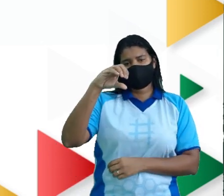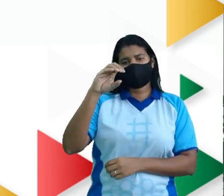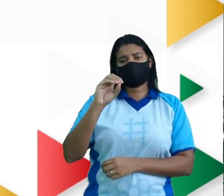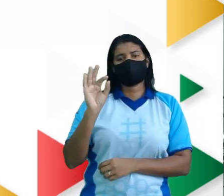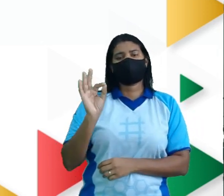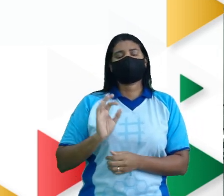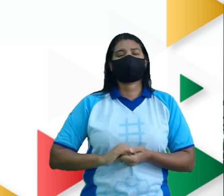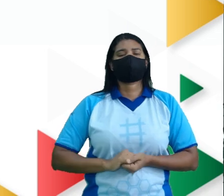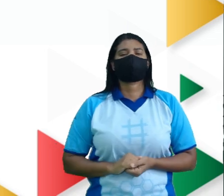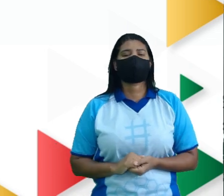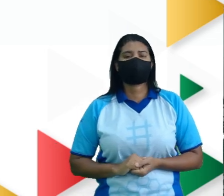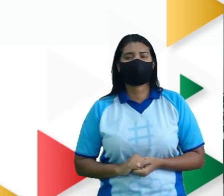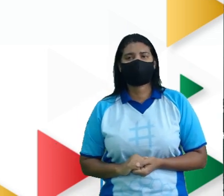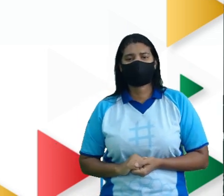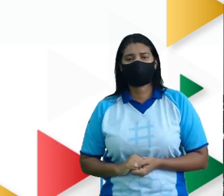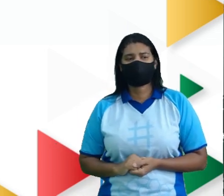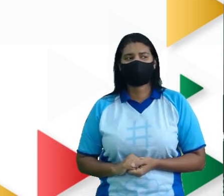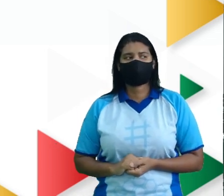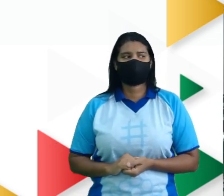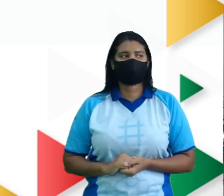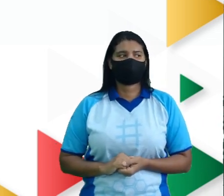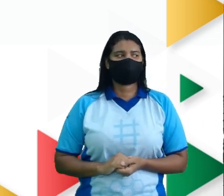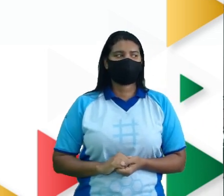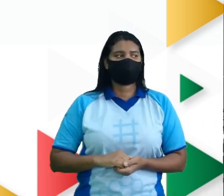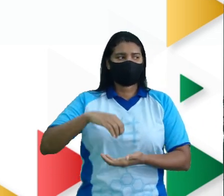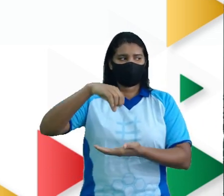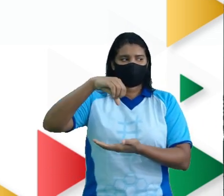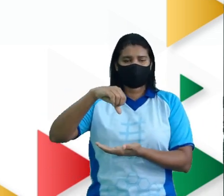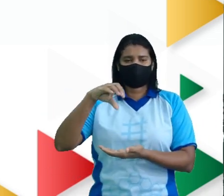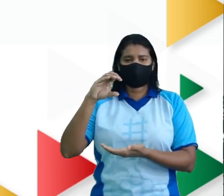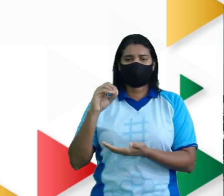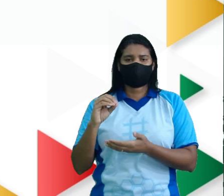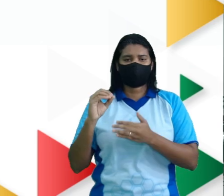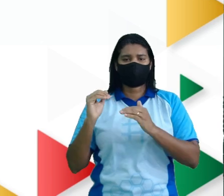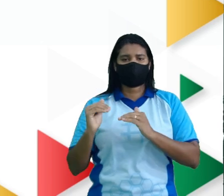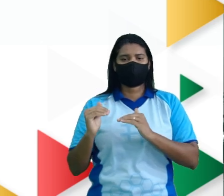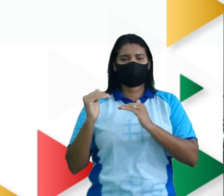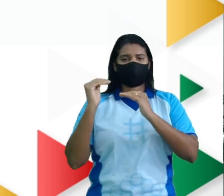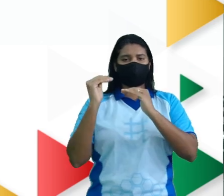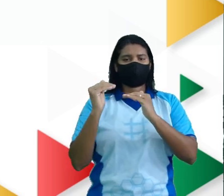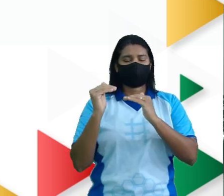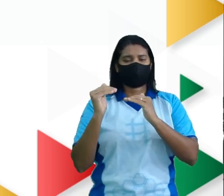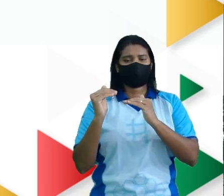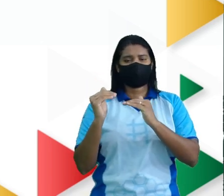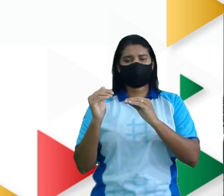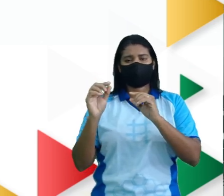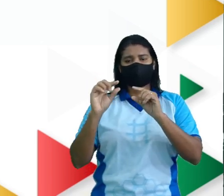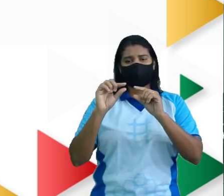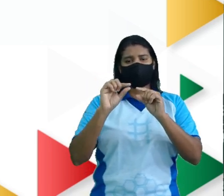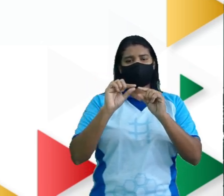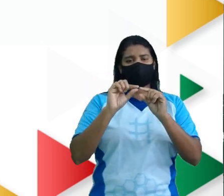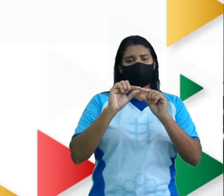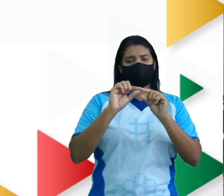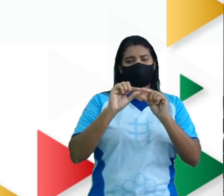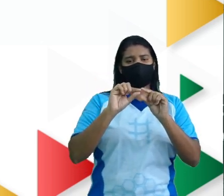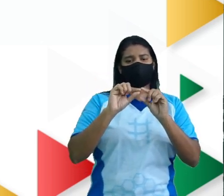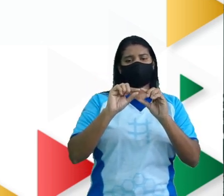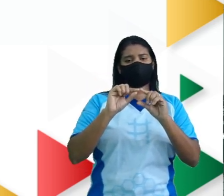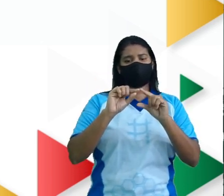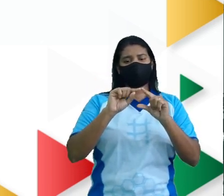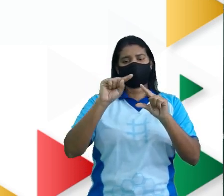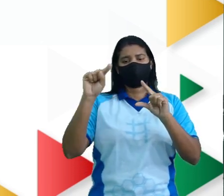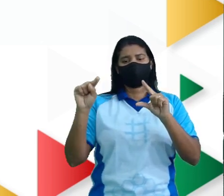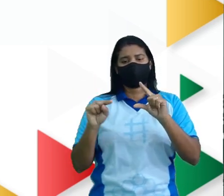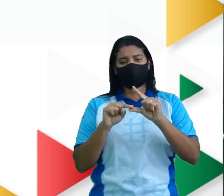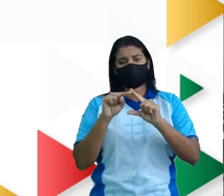tá? Olha como seria. 90 graus na parte superior e aí ângulo de 30 graus aqui